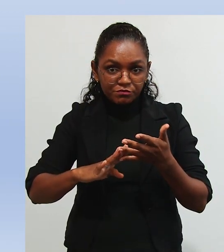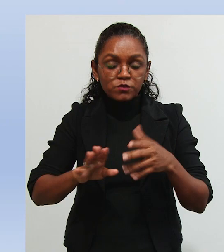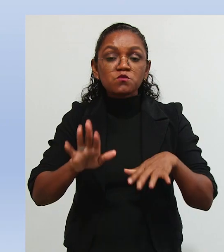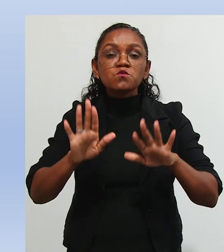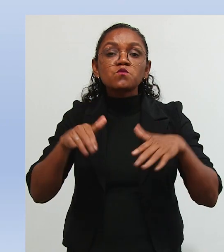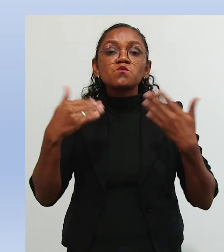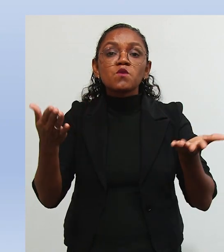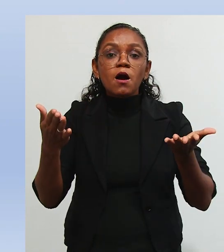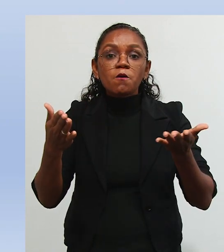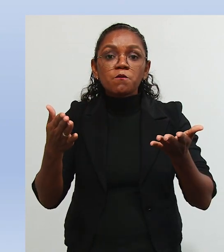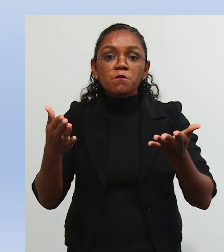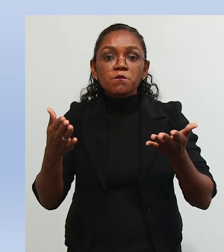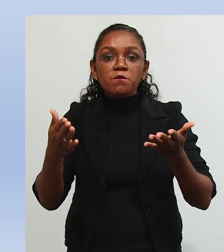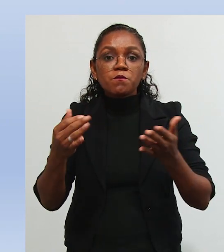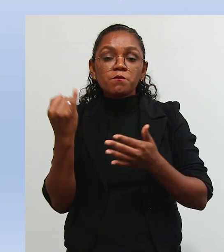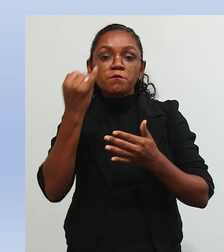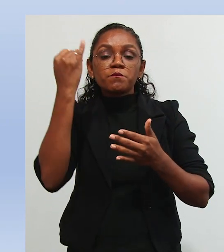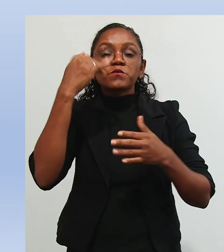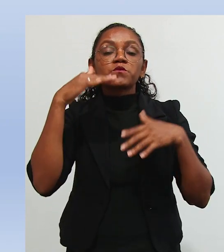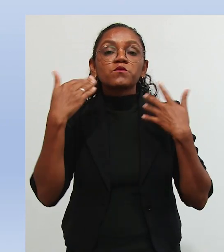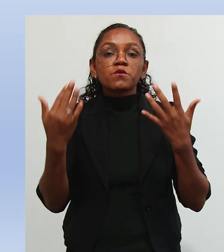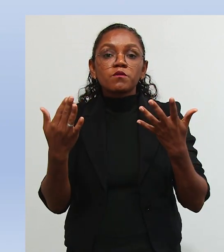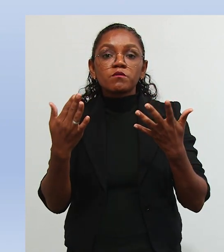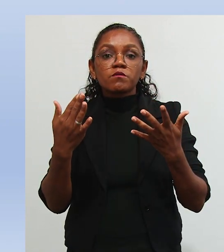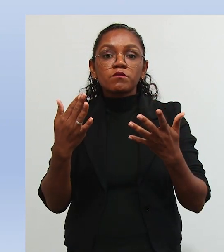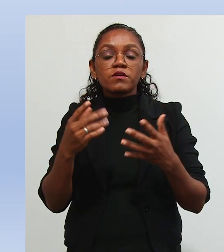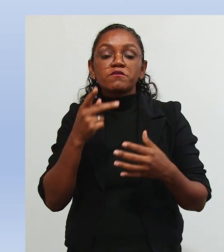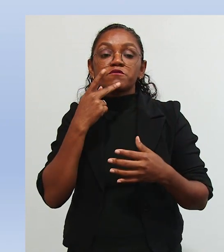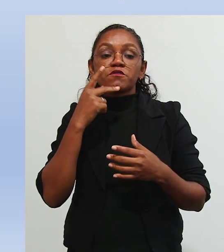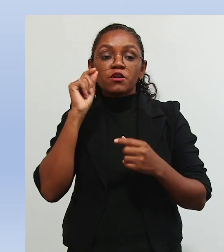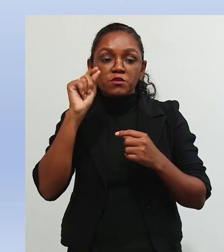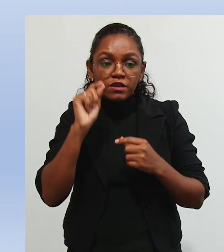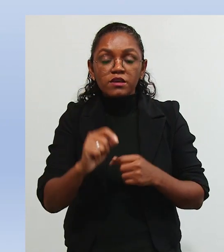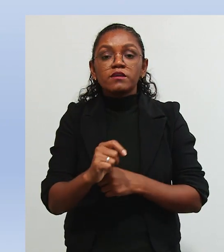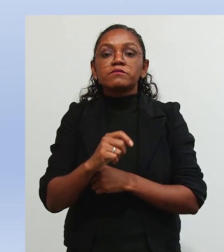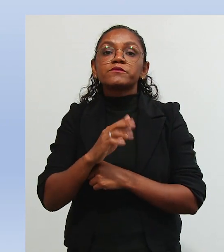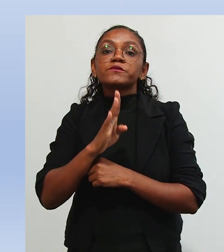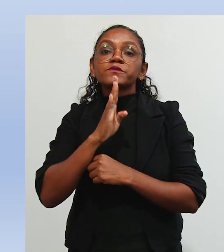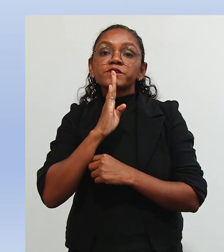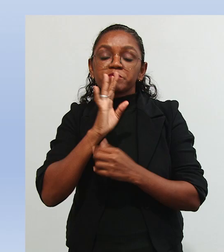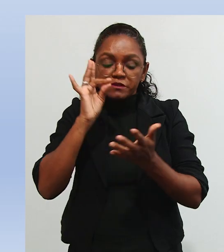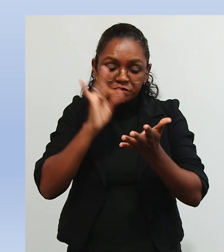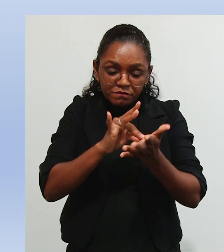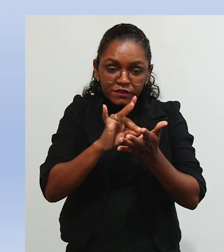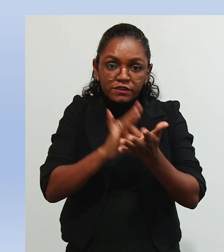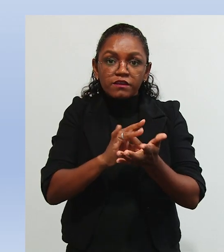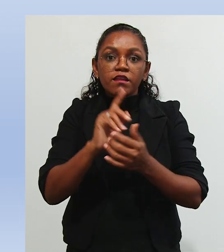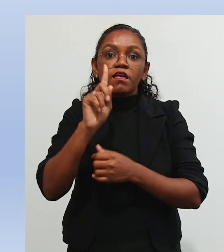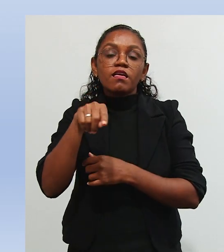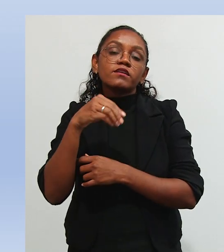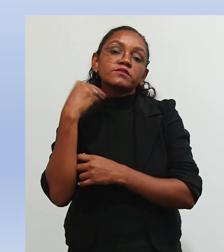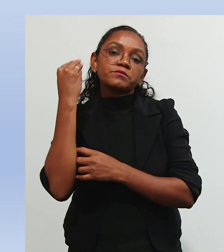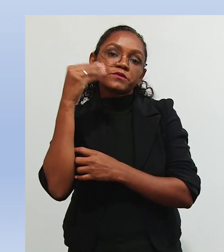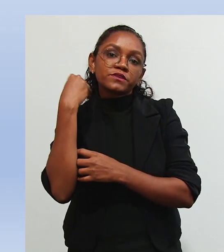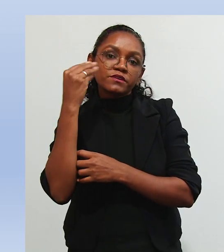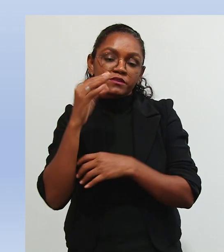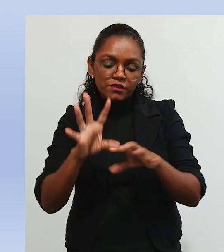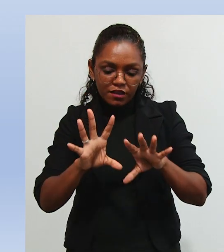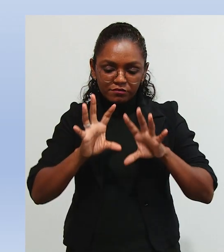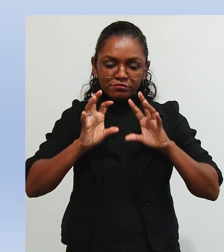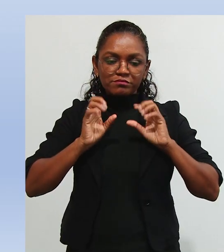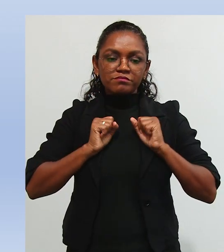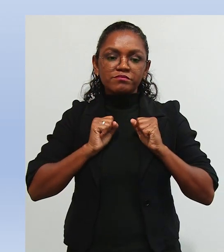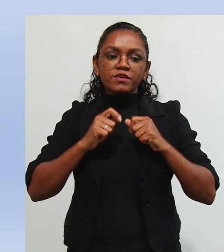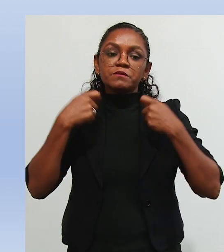ativa, qual é esse princípio da atividade? Ele defende que o verdadeiro conhecimento ele vem da experiência, então por isso